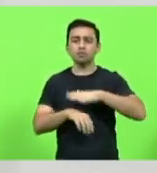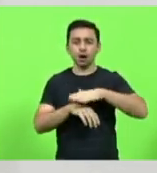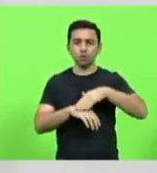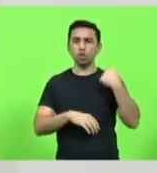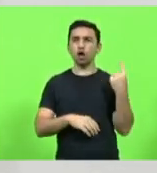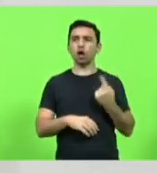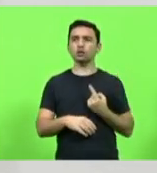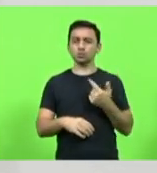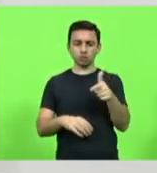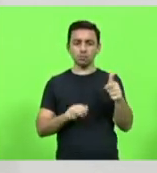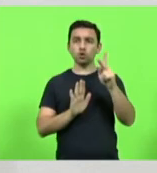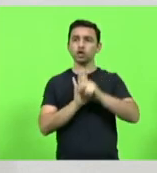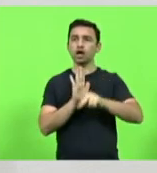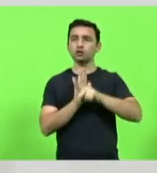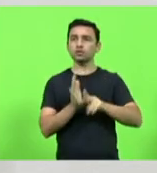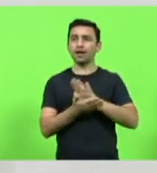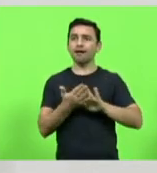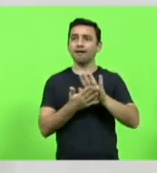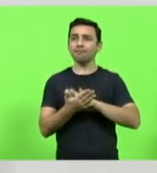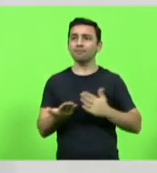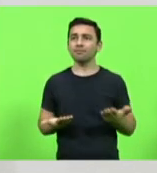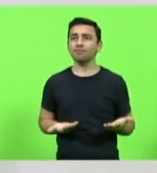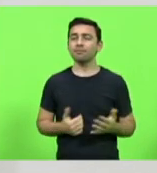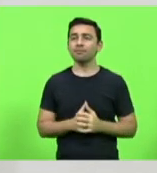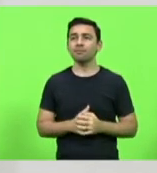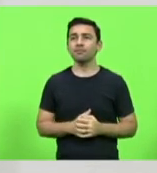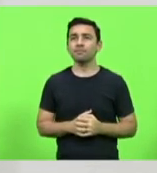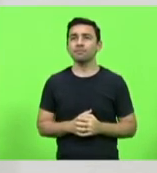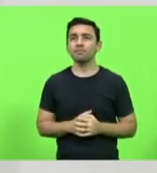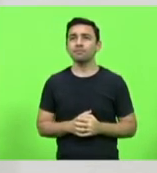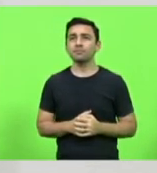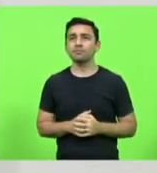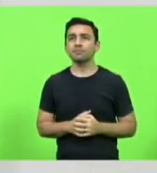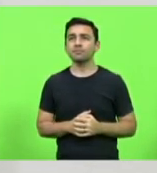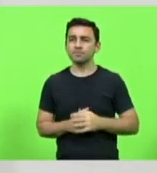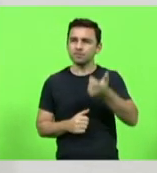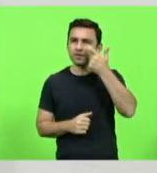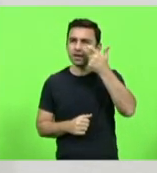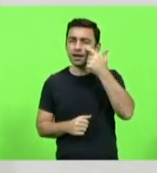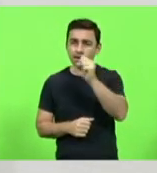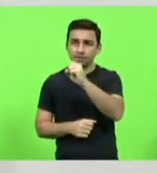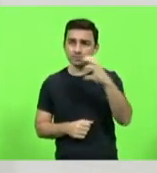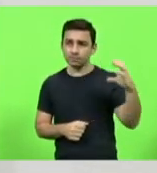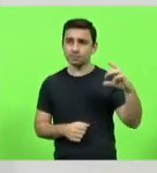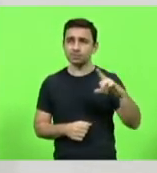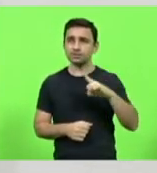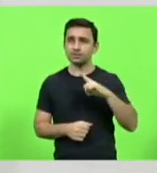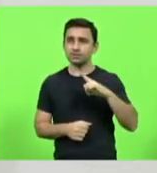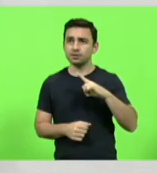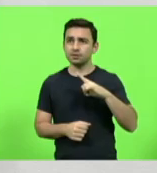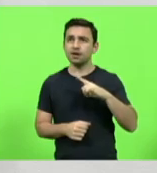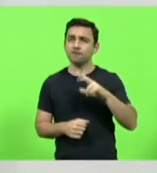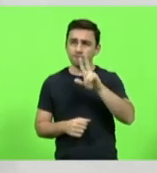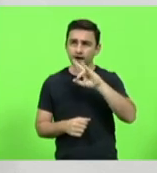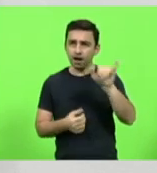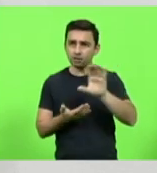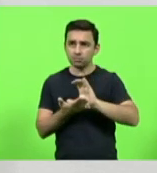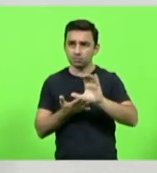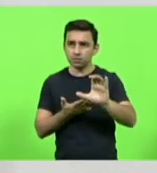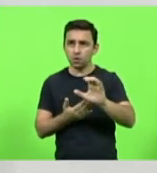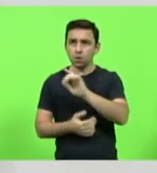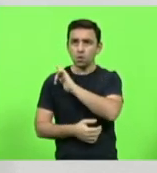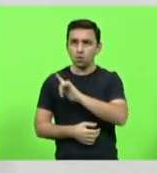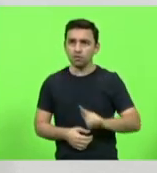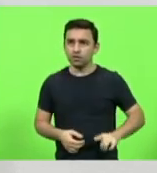tem projeto. Não tem projeto. Pega as nossas SCs, vai investir recurso